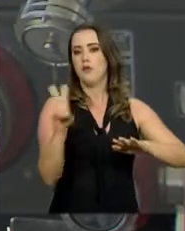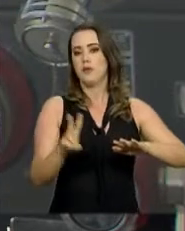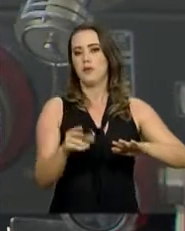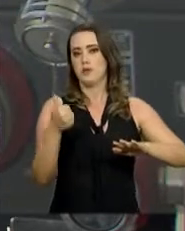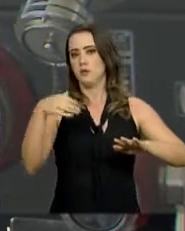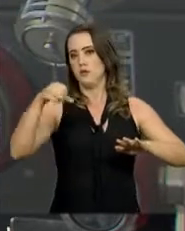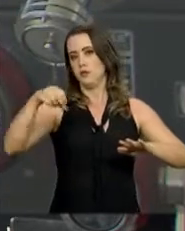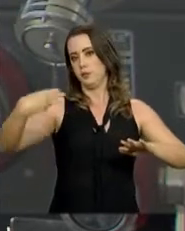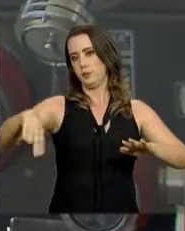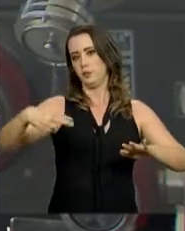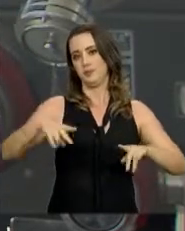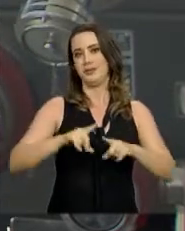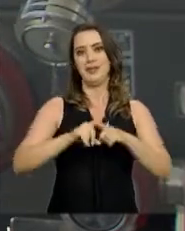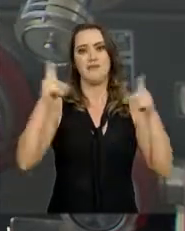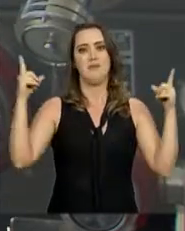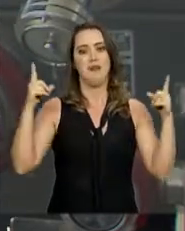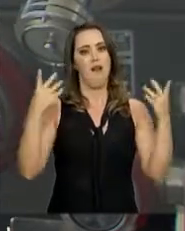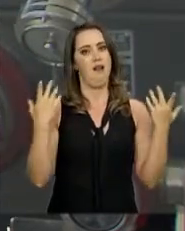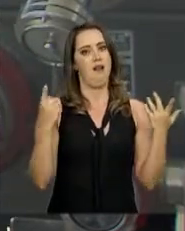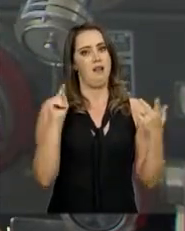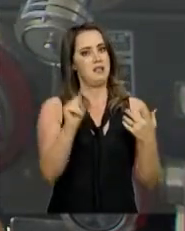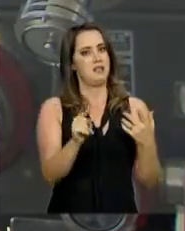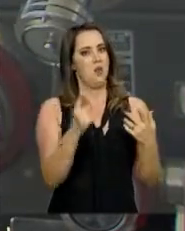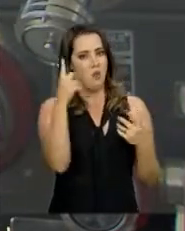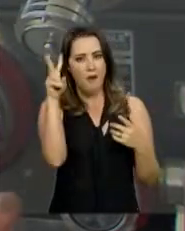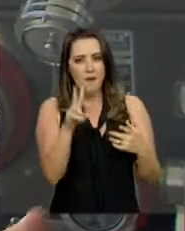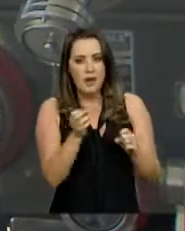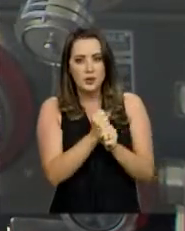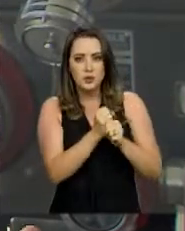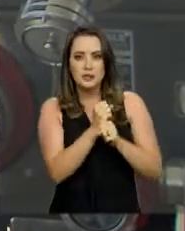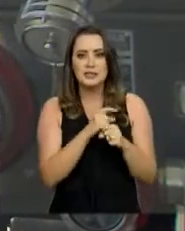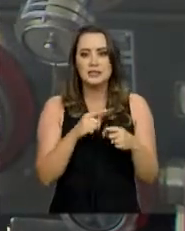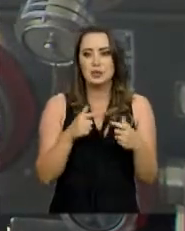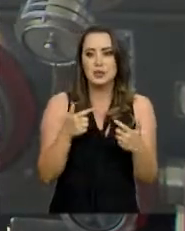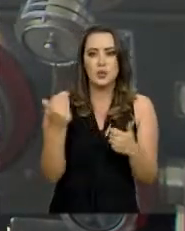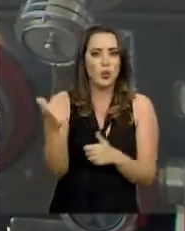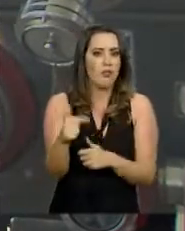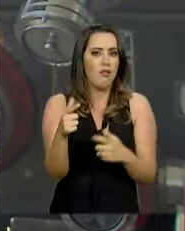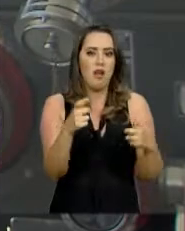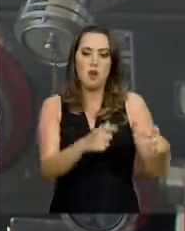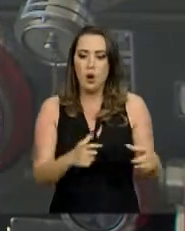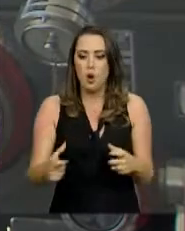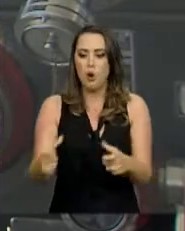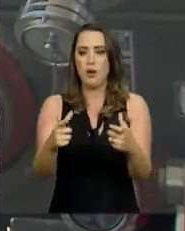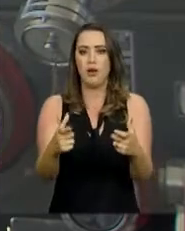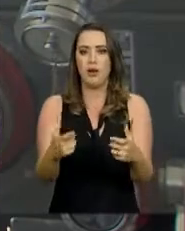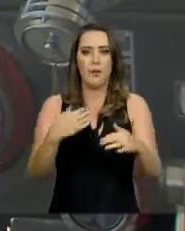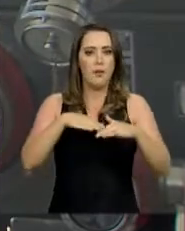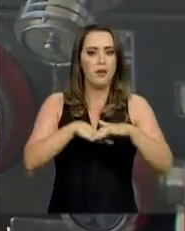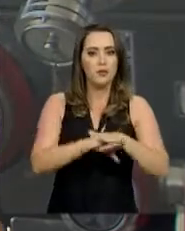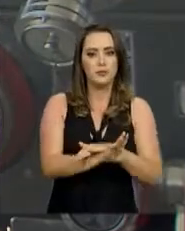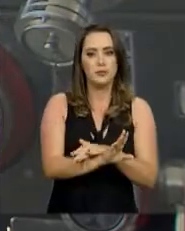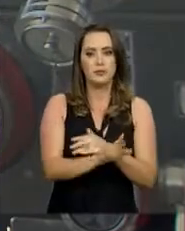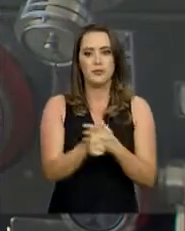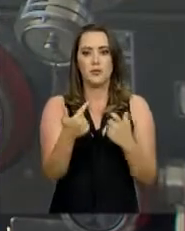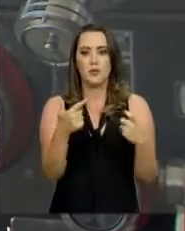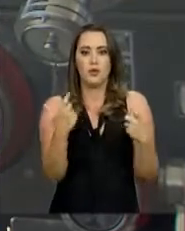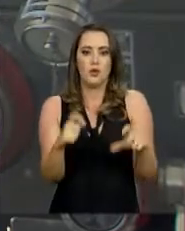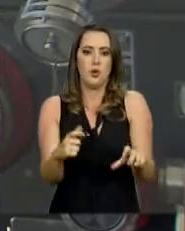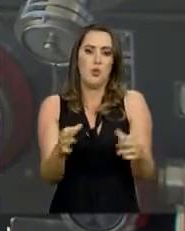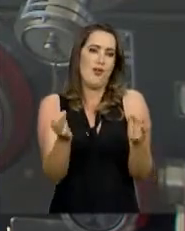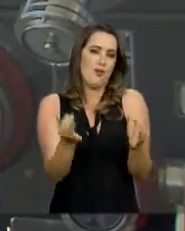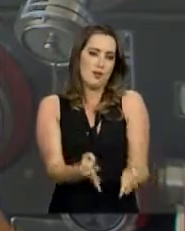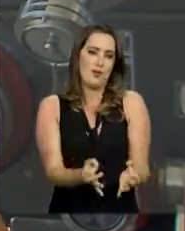19 de novembro, dia da bandeira. Como nós não temos espaço físico e nem local